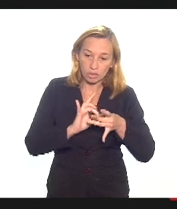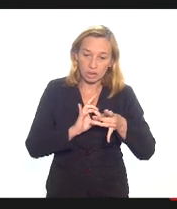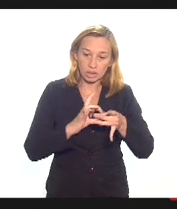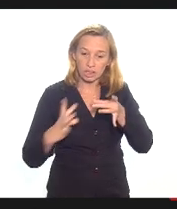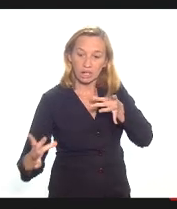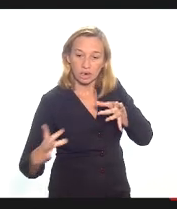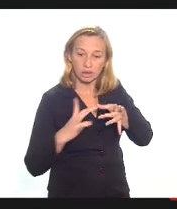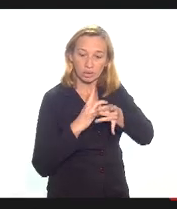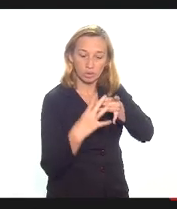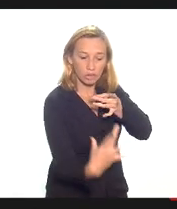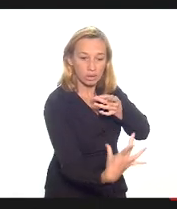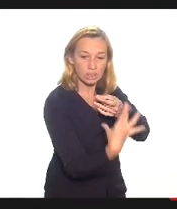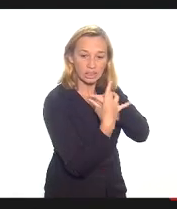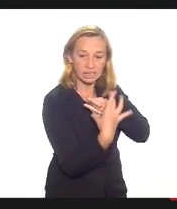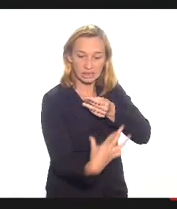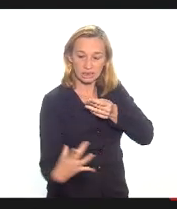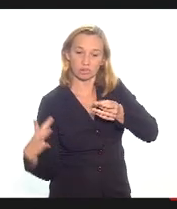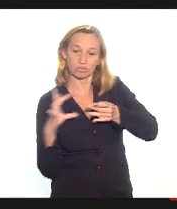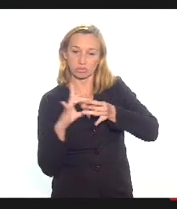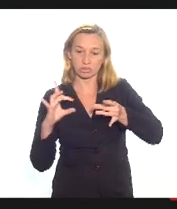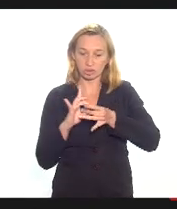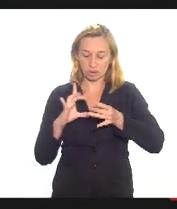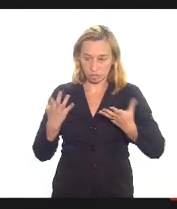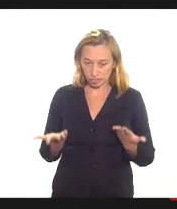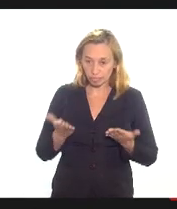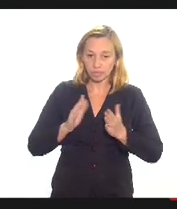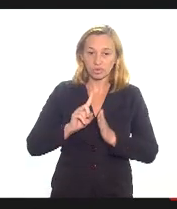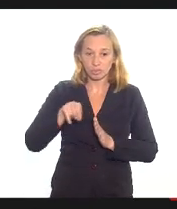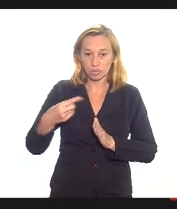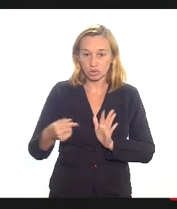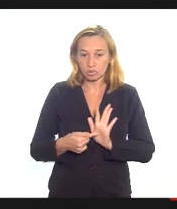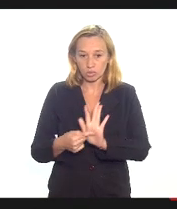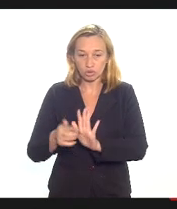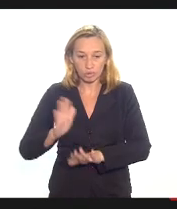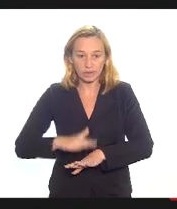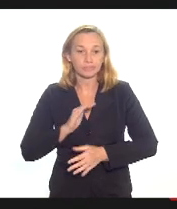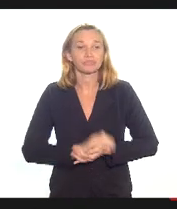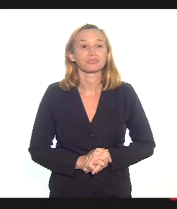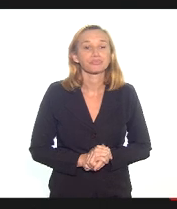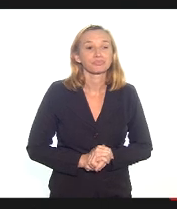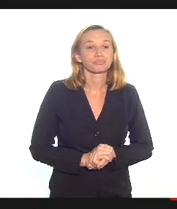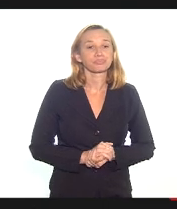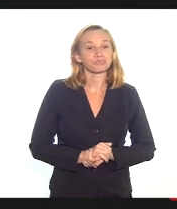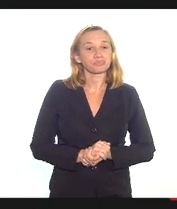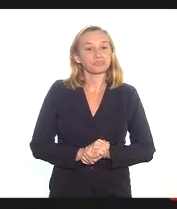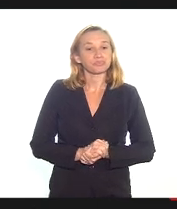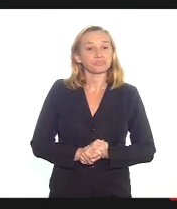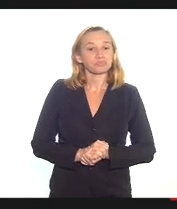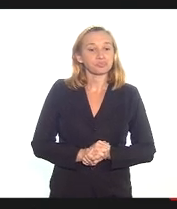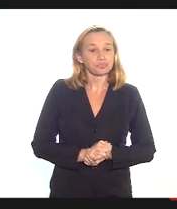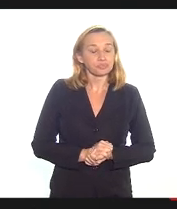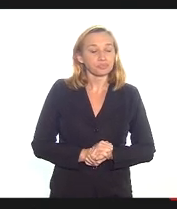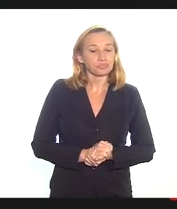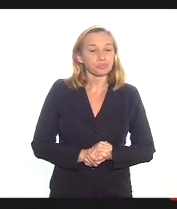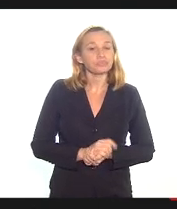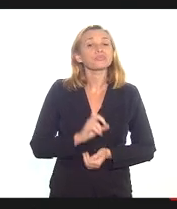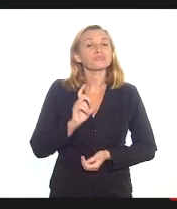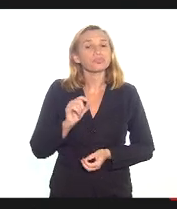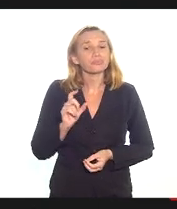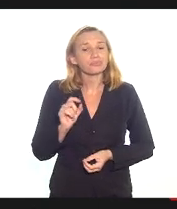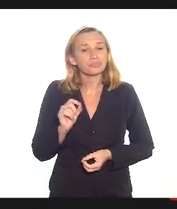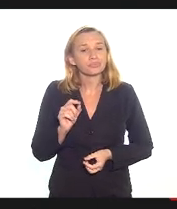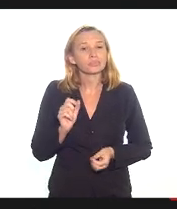aquela dedução. Vou mostrar isso mais adiante. O que pode